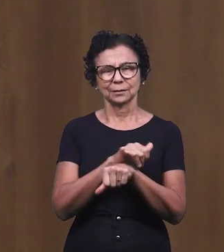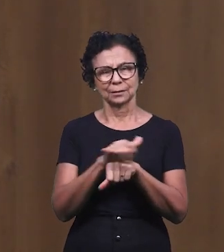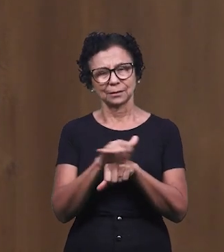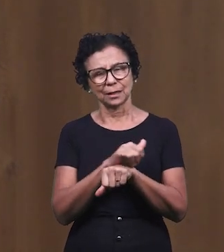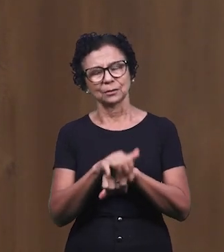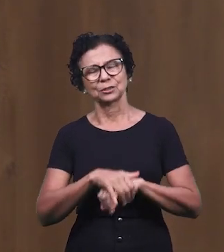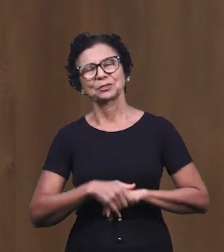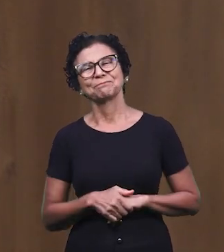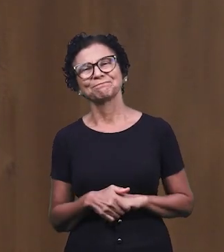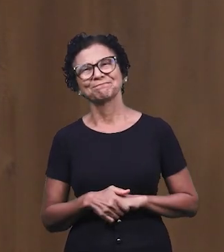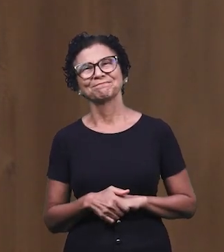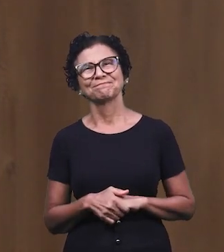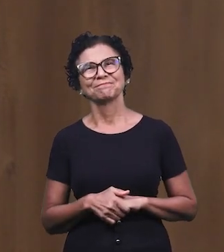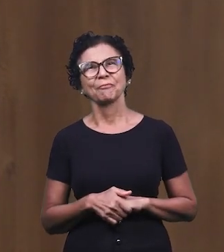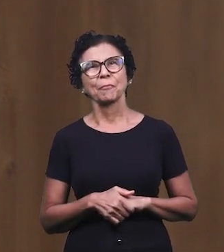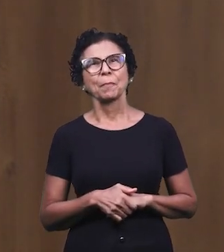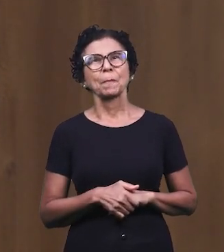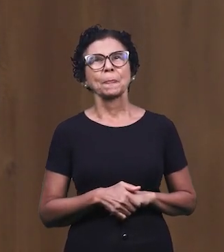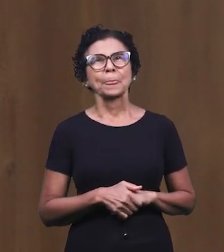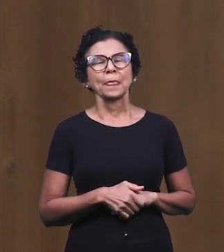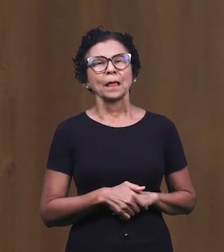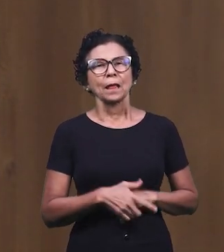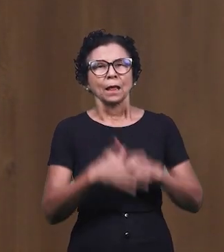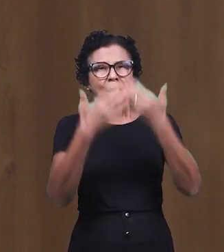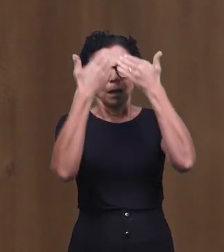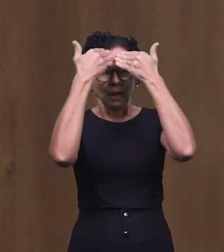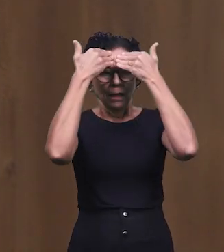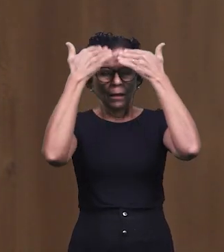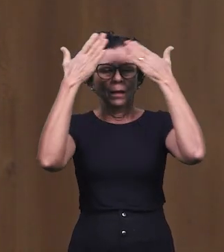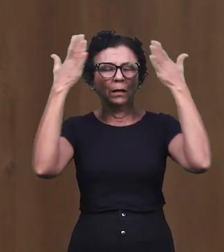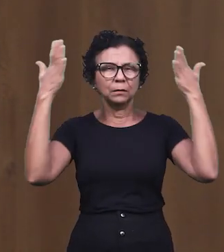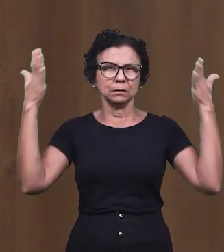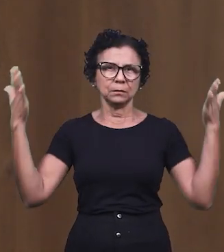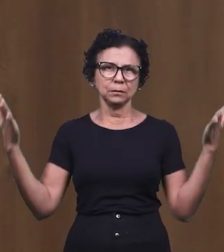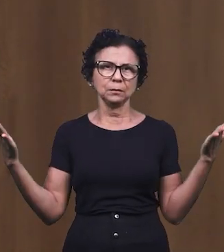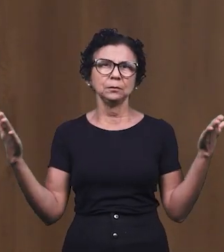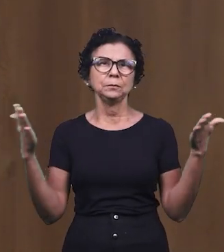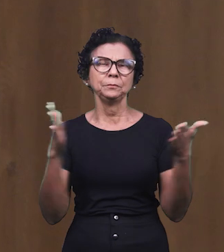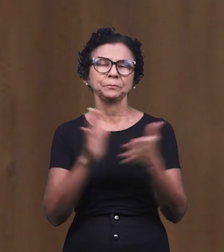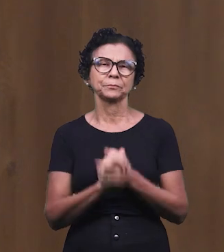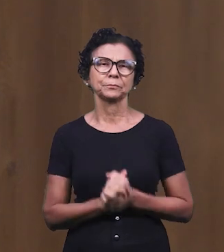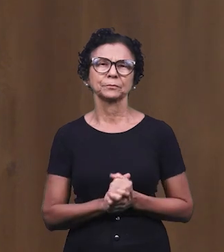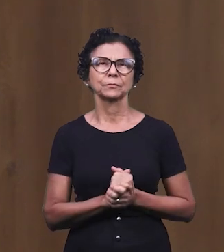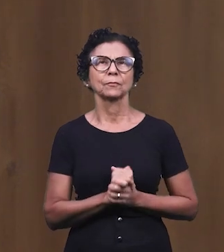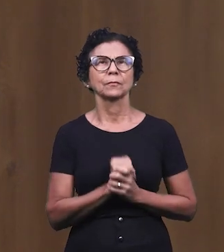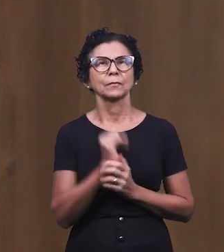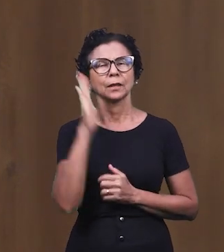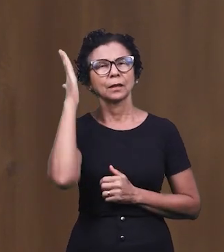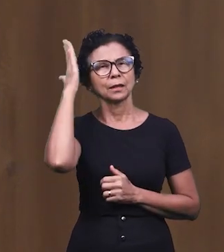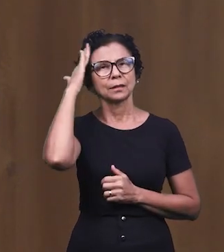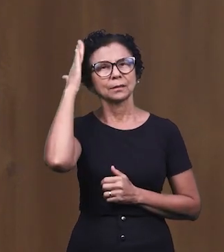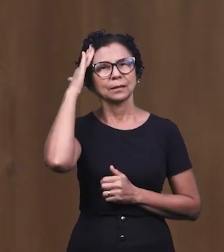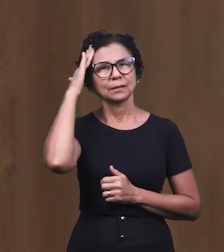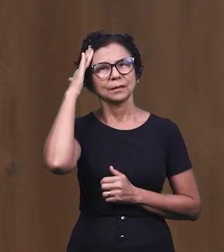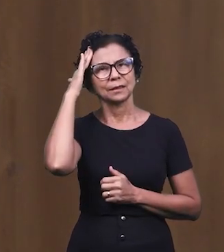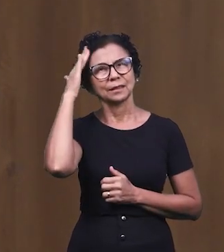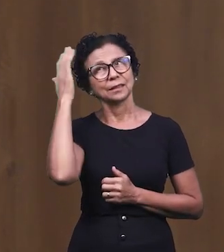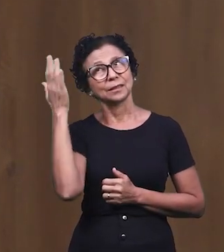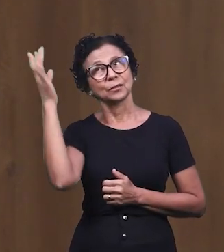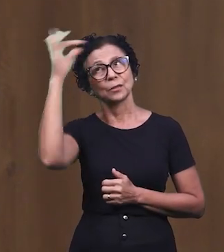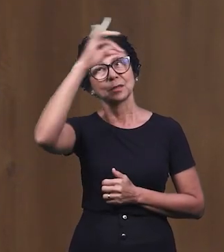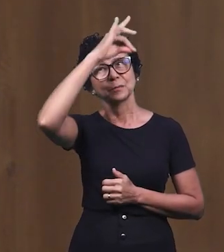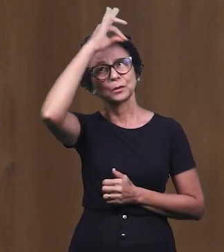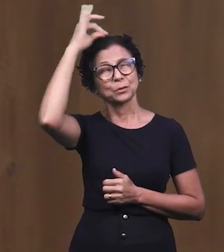mais a mente e compreender, e lógico, com a ajuda do Espírito Santo, que é um primordial nas nossas vidas, os irmãos vão